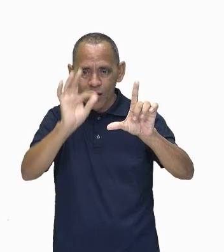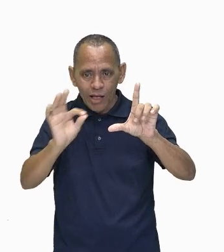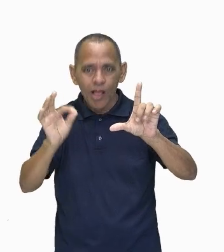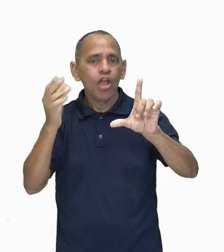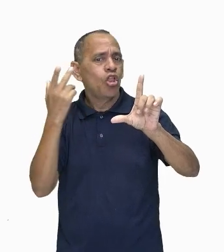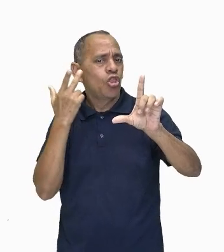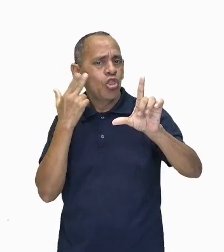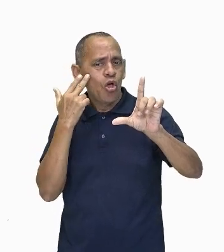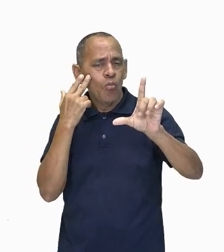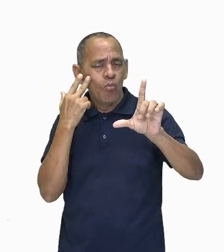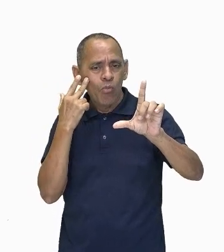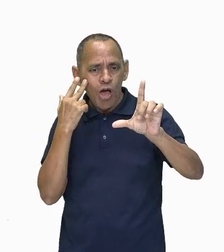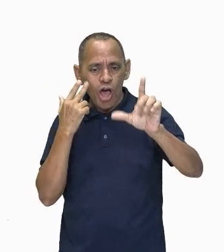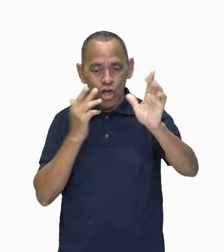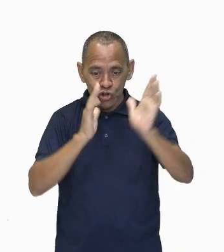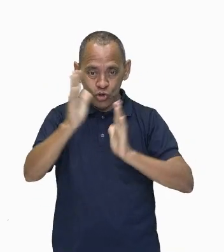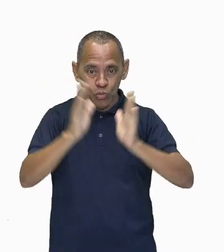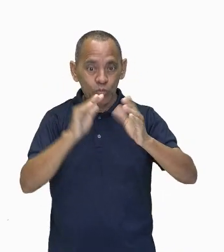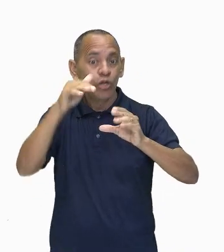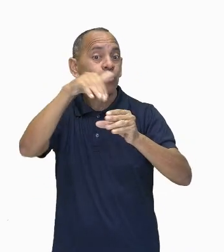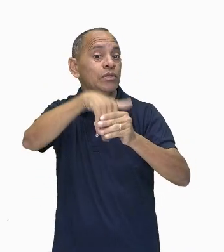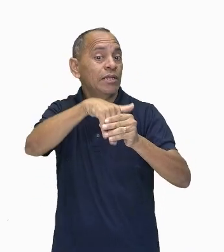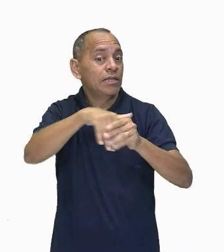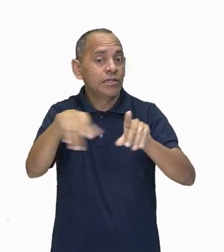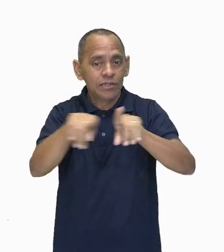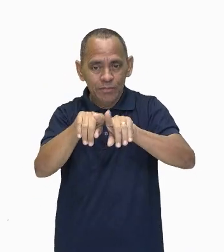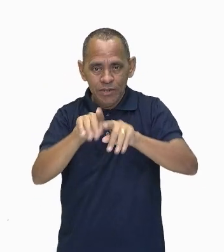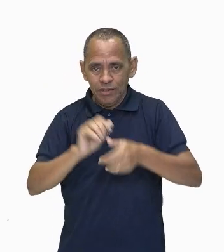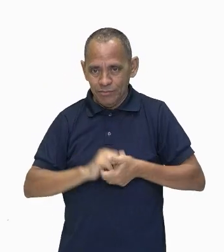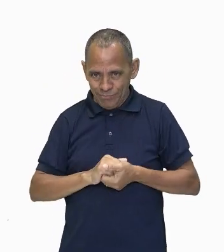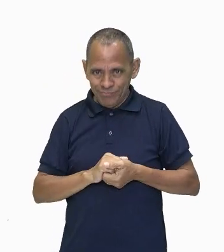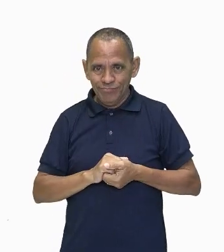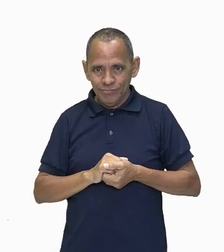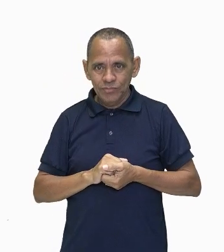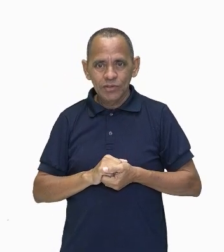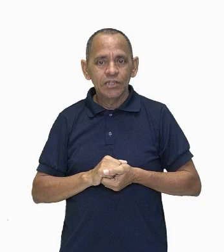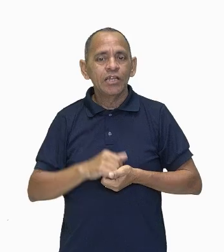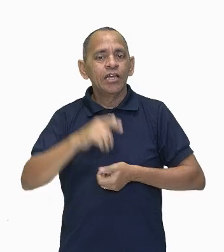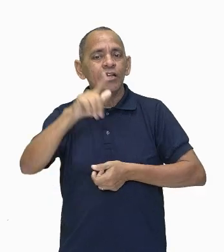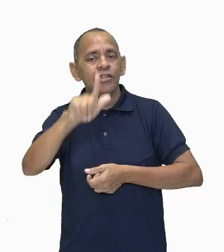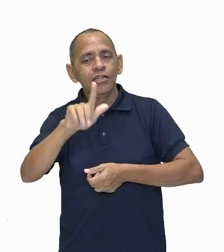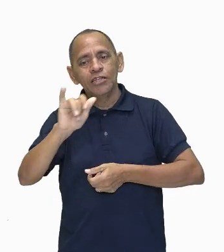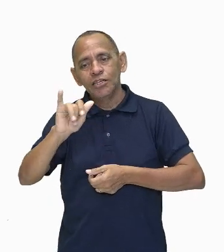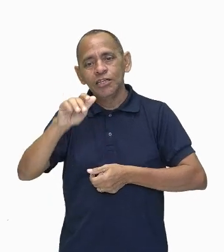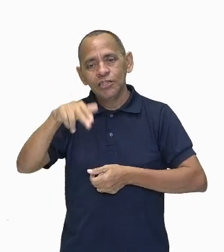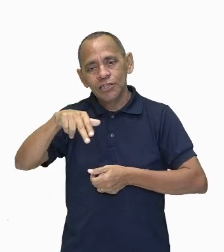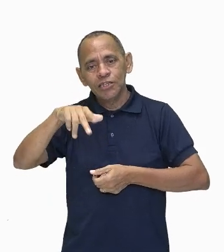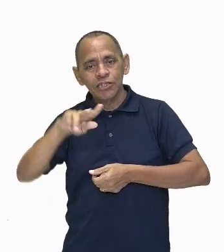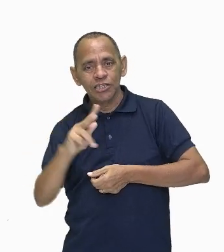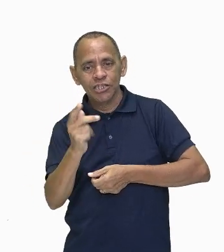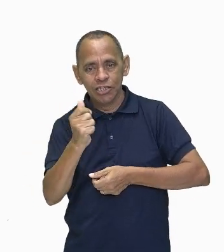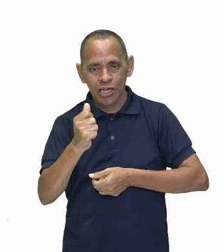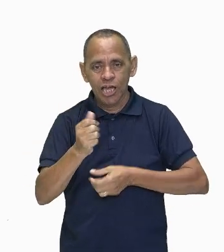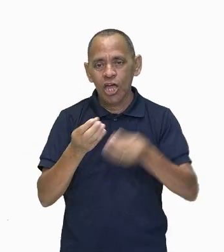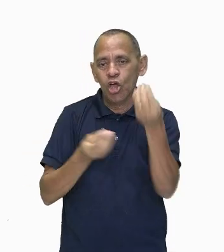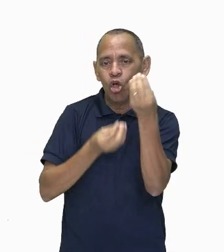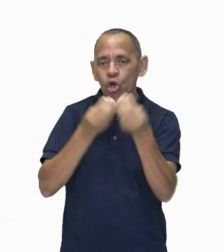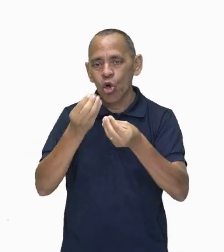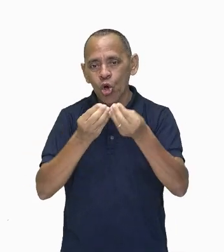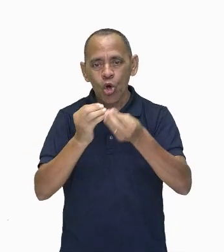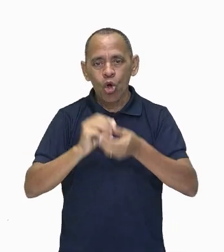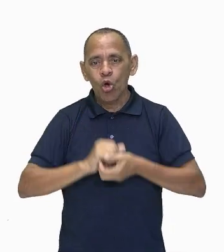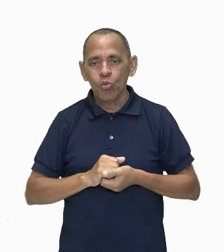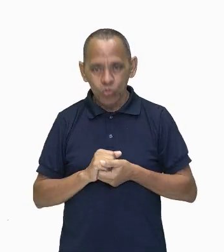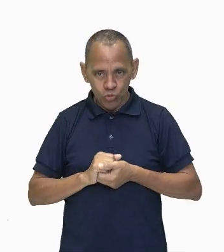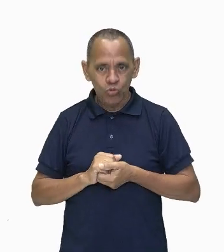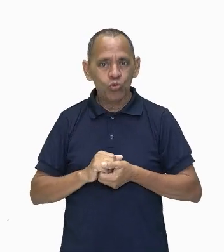das eleições, né? Nas eleições a gente costuma ver o desempenho de um candidato com relação